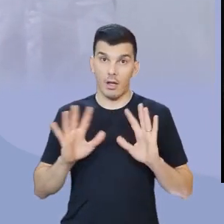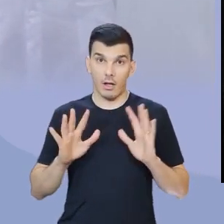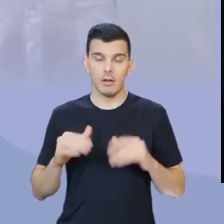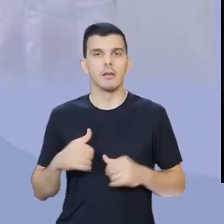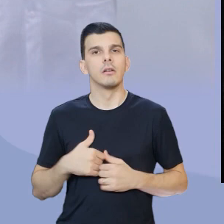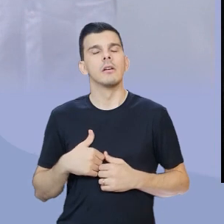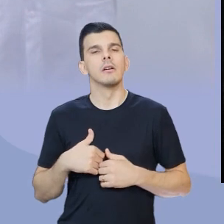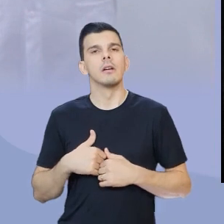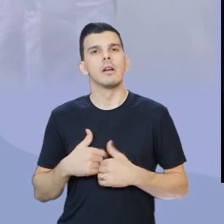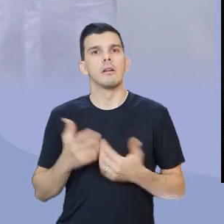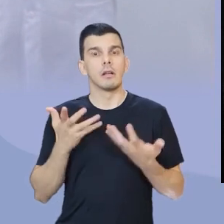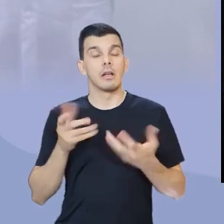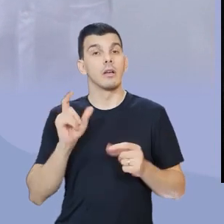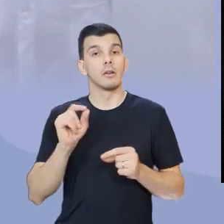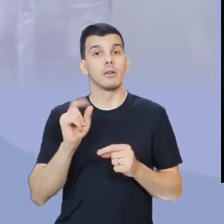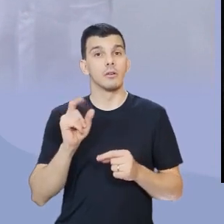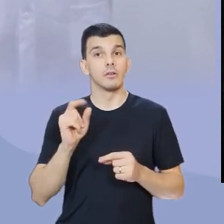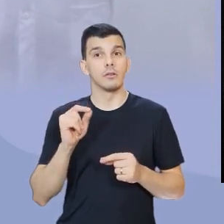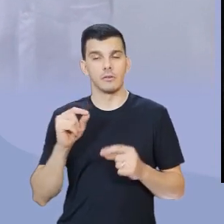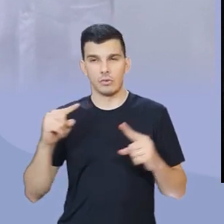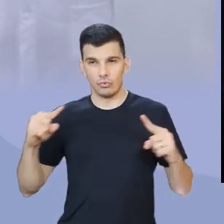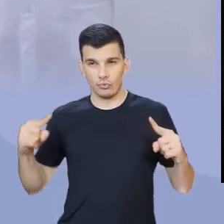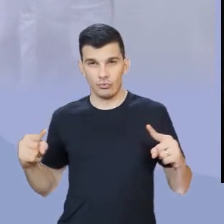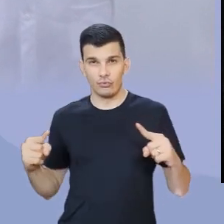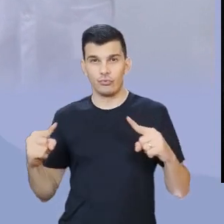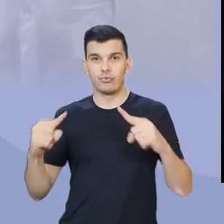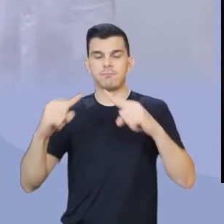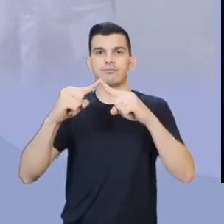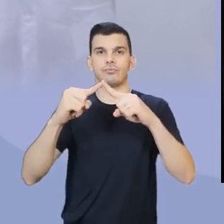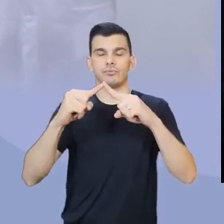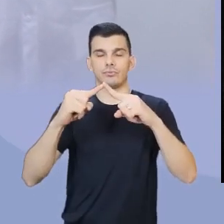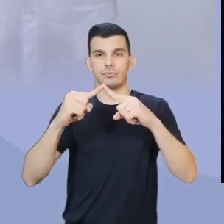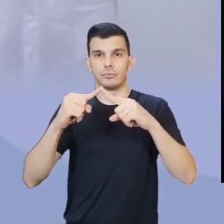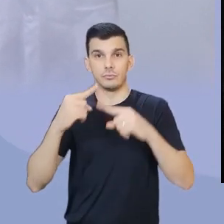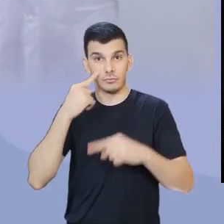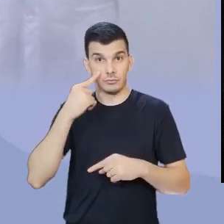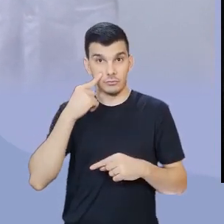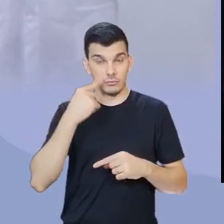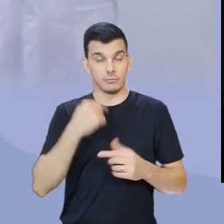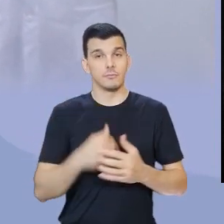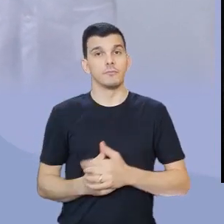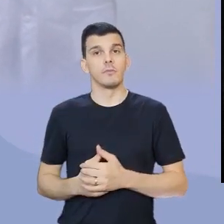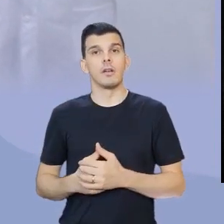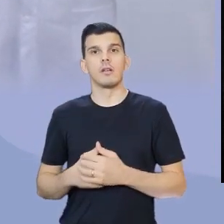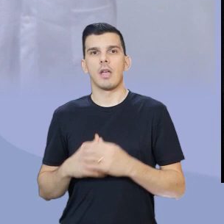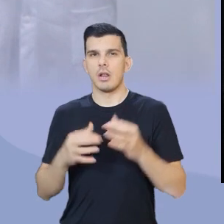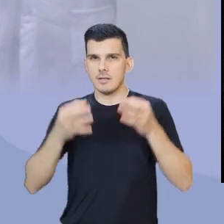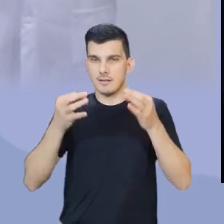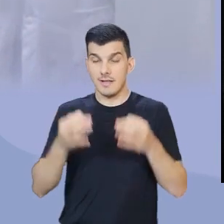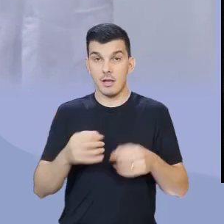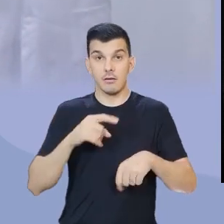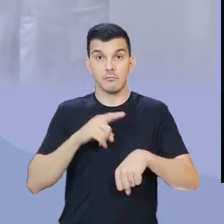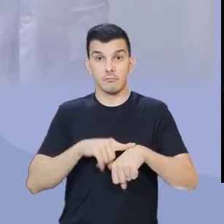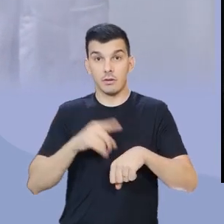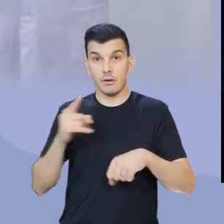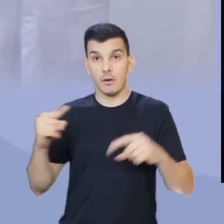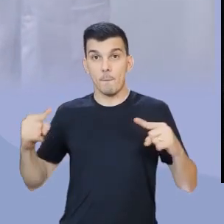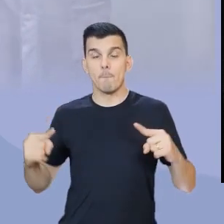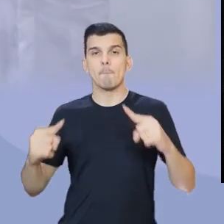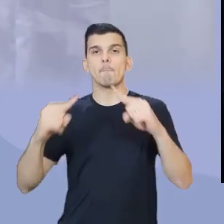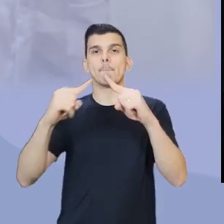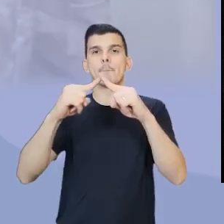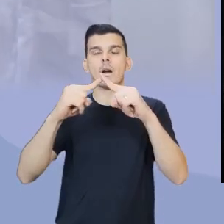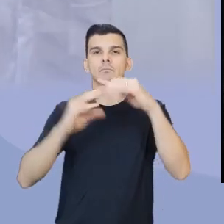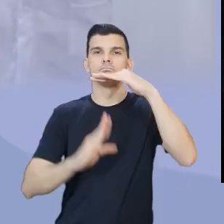Eu quero que esse míssil não atinja naquele ponto que está lá. Eu quero que atinja aqui, ó, na